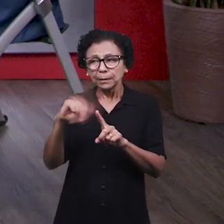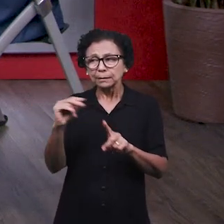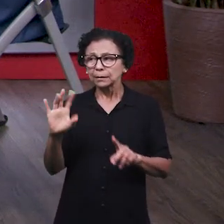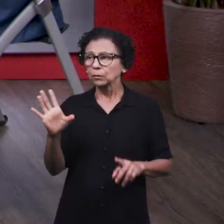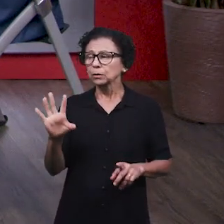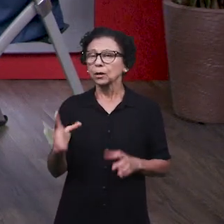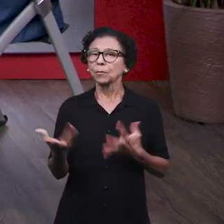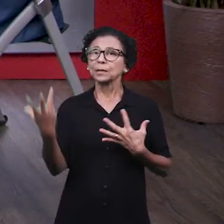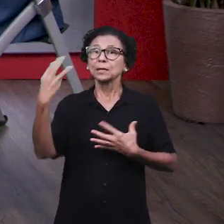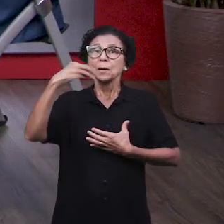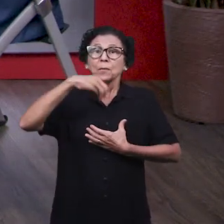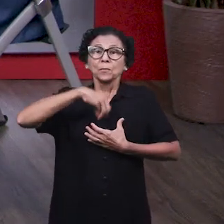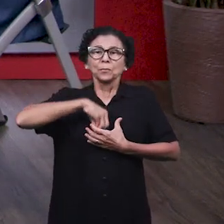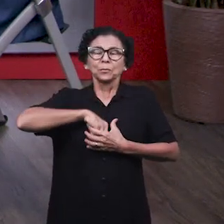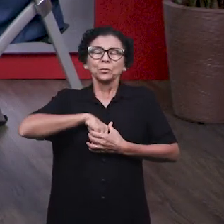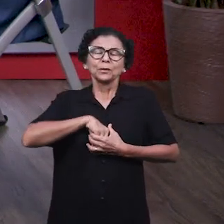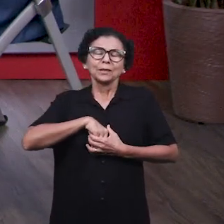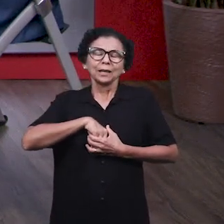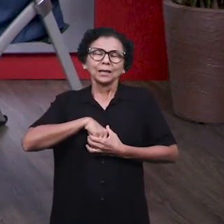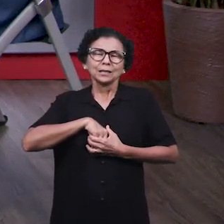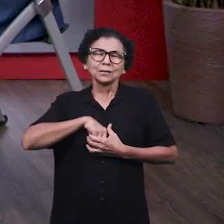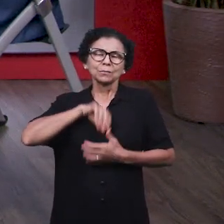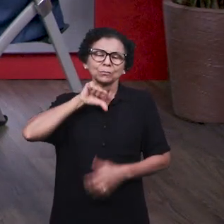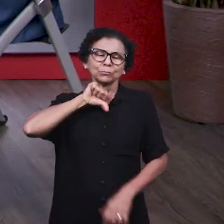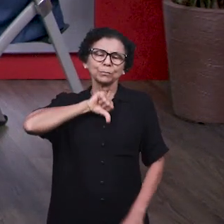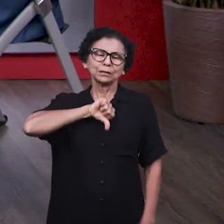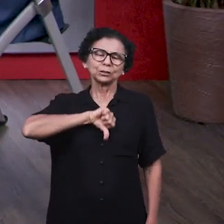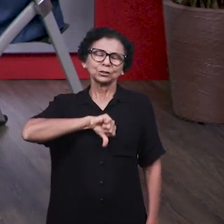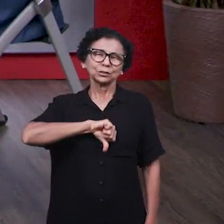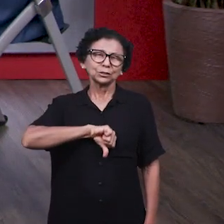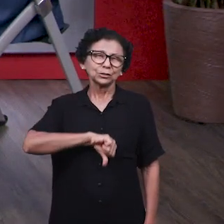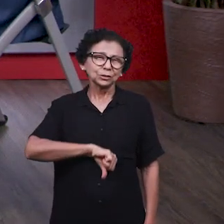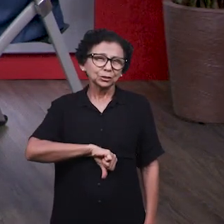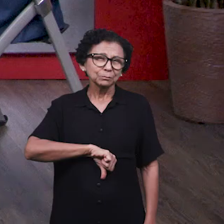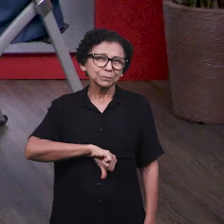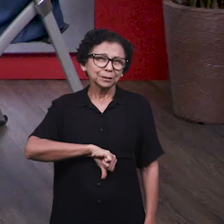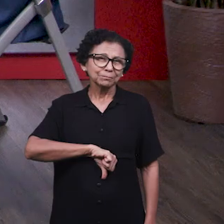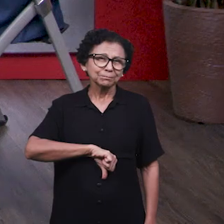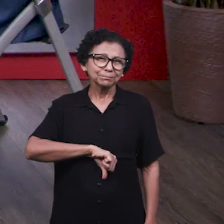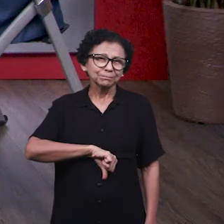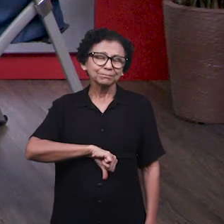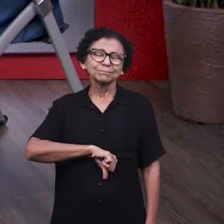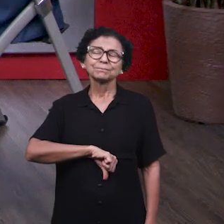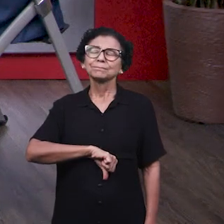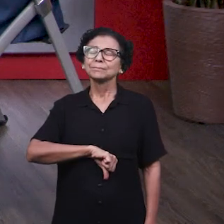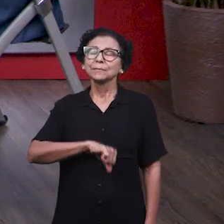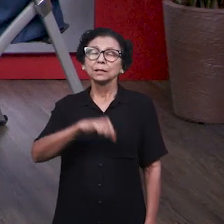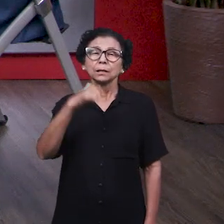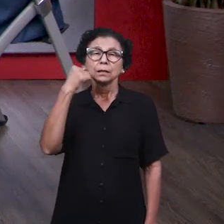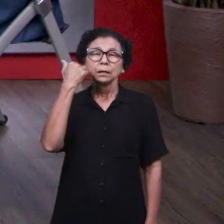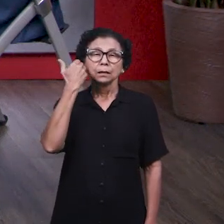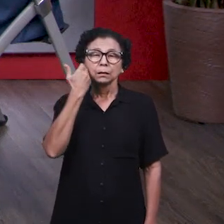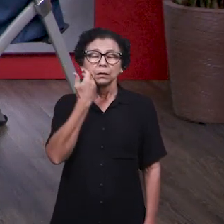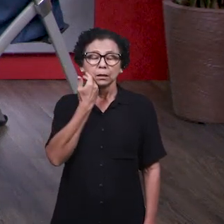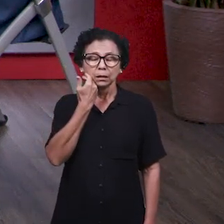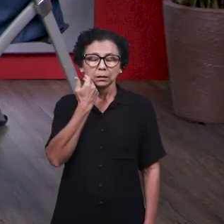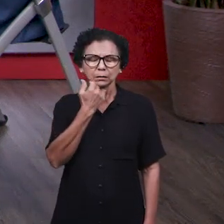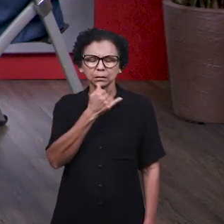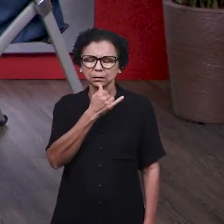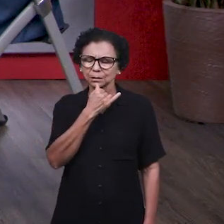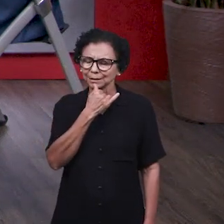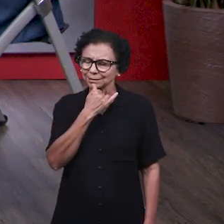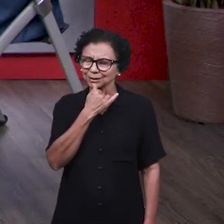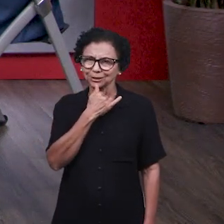dentro, emocionalmente, né? emocional, com a baixa estima lá no olha, incrivelmente abatida,